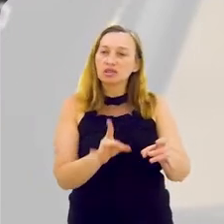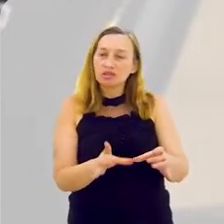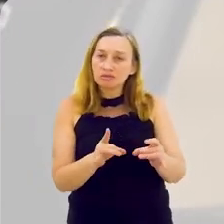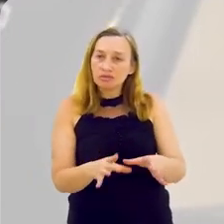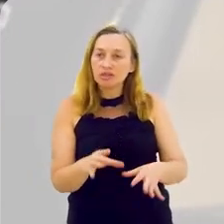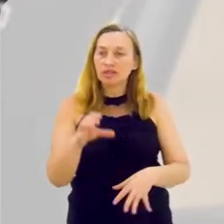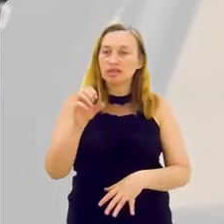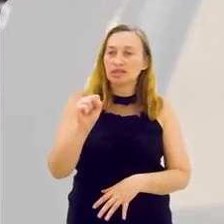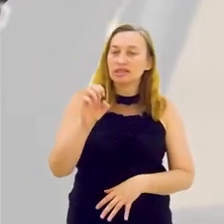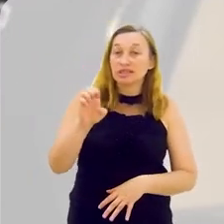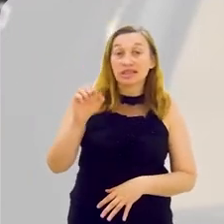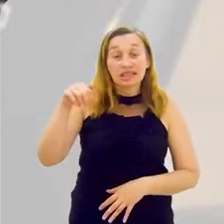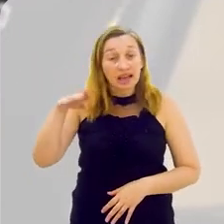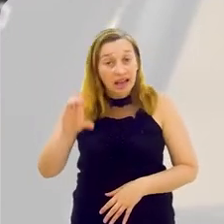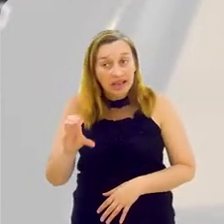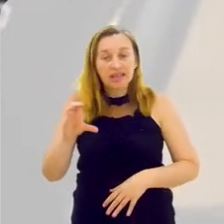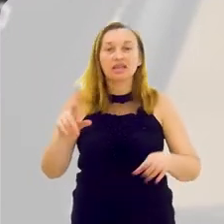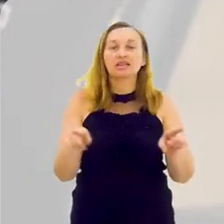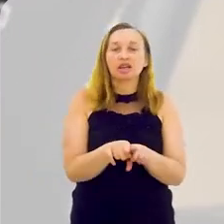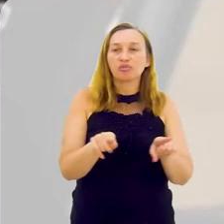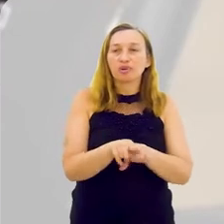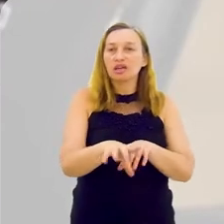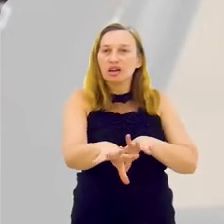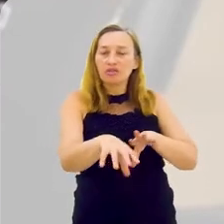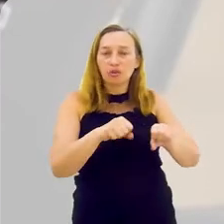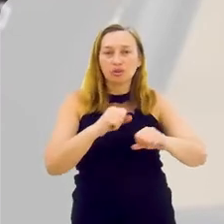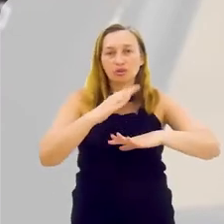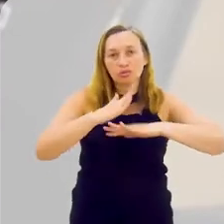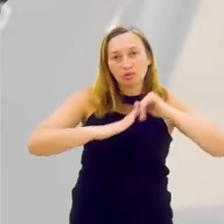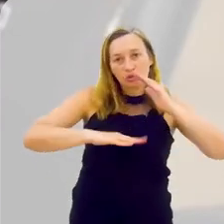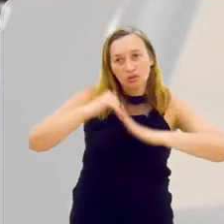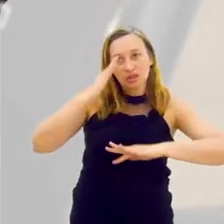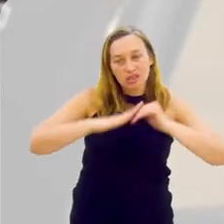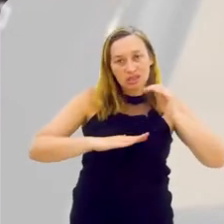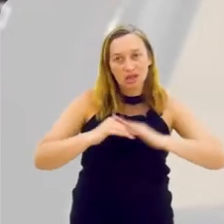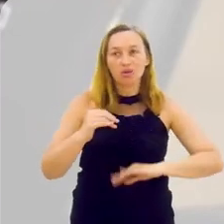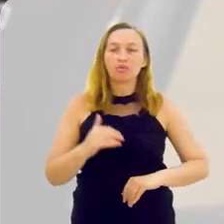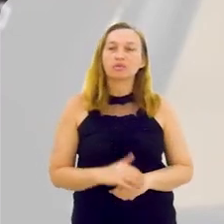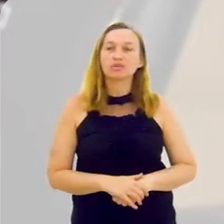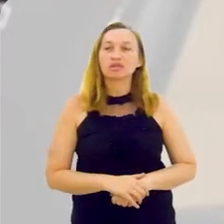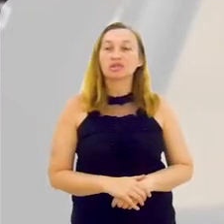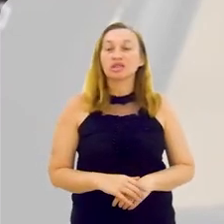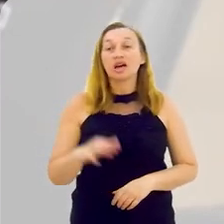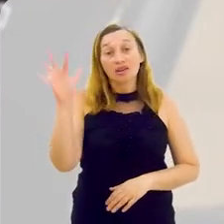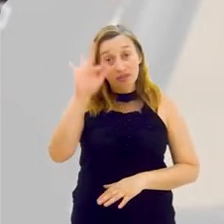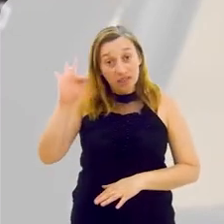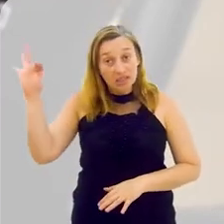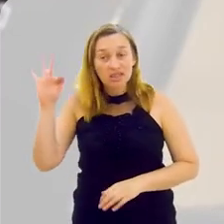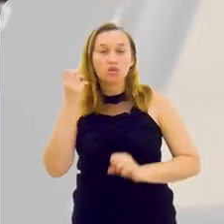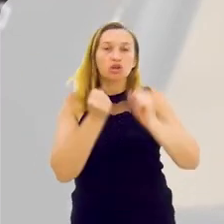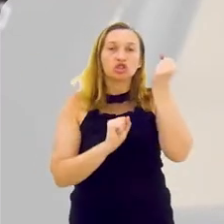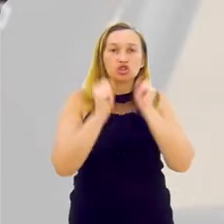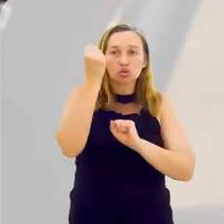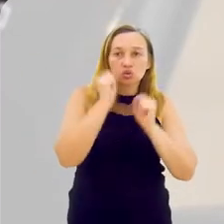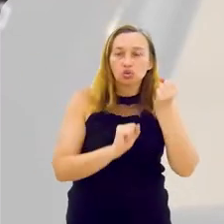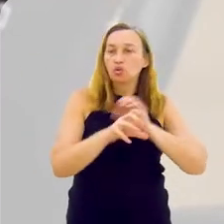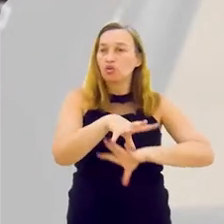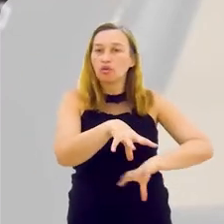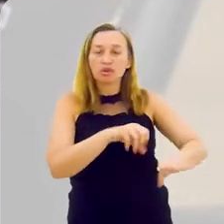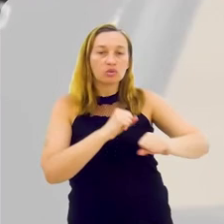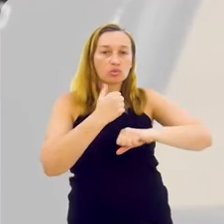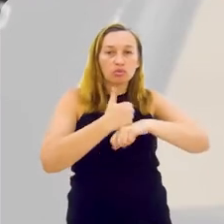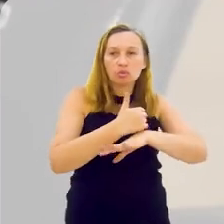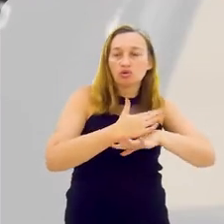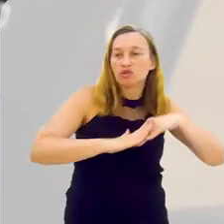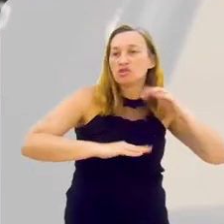federações, a Federação do Comércio, que tem o SENAC, Sistema S, também na formação profissional do comerciante, a Federação